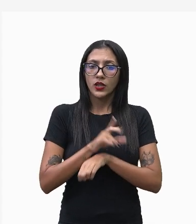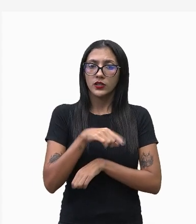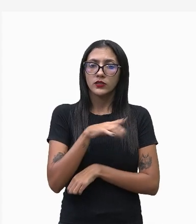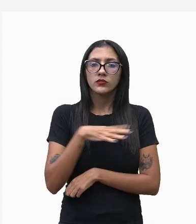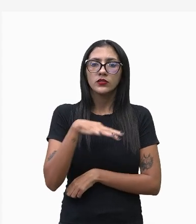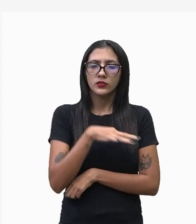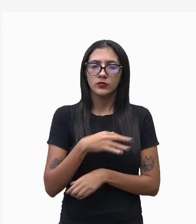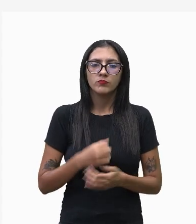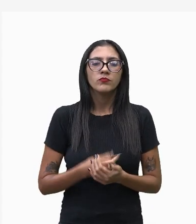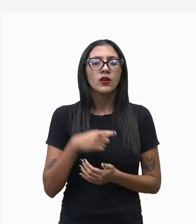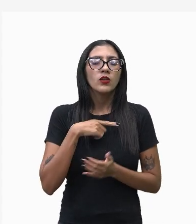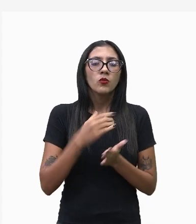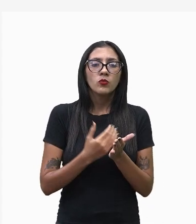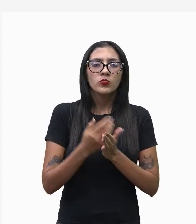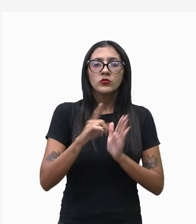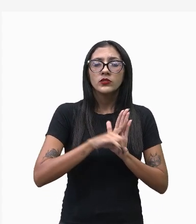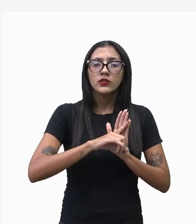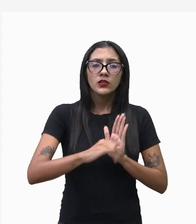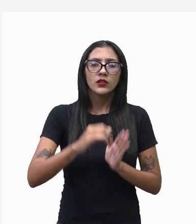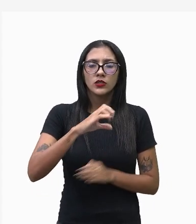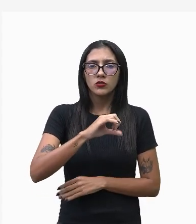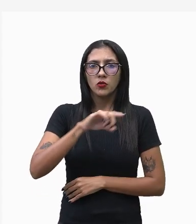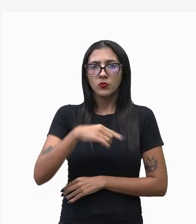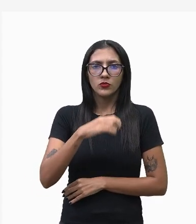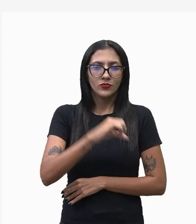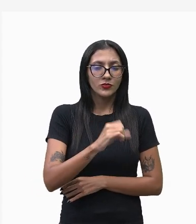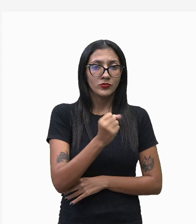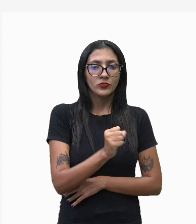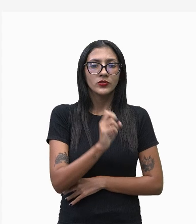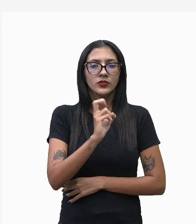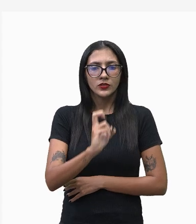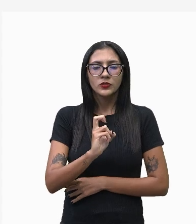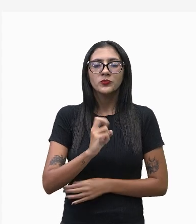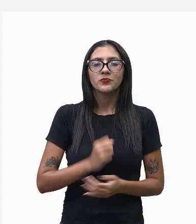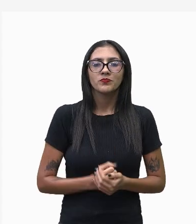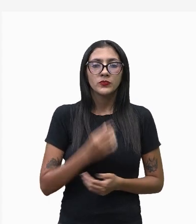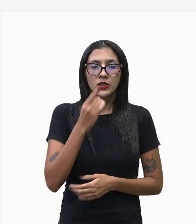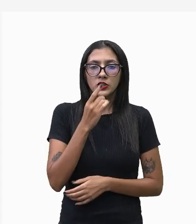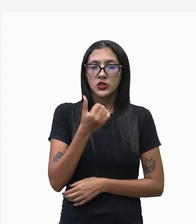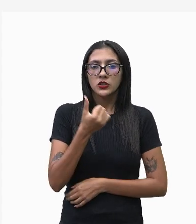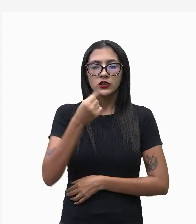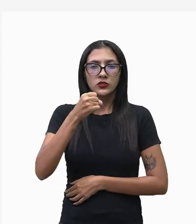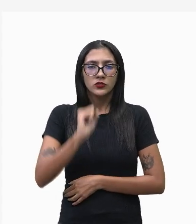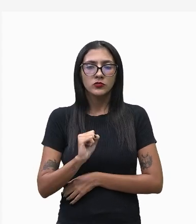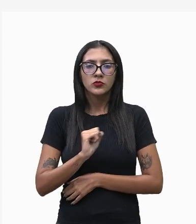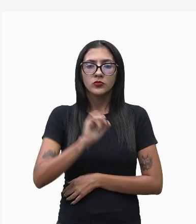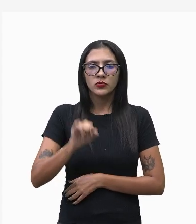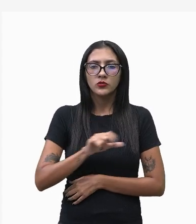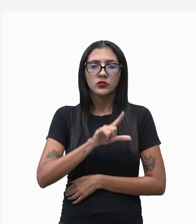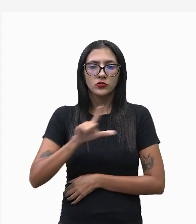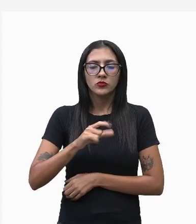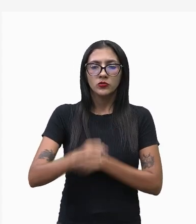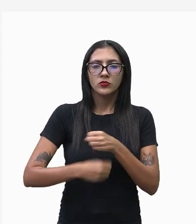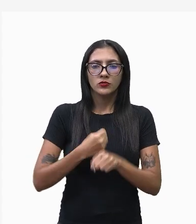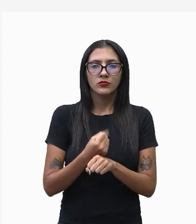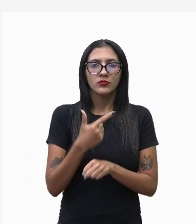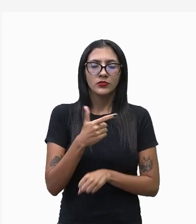que foi instituído lá pela Lei 9.985, em julho do ano